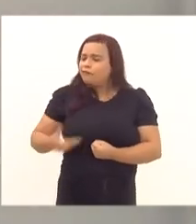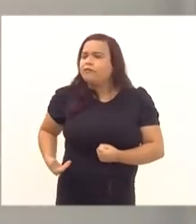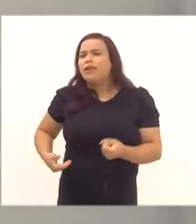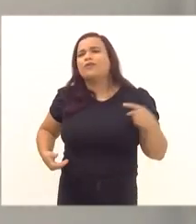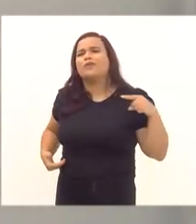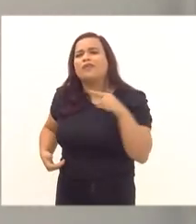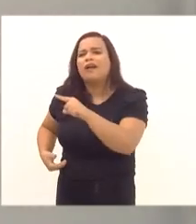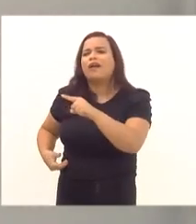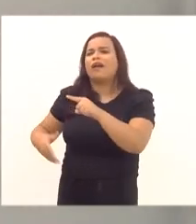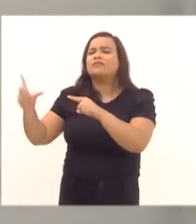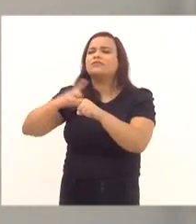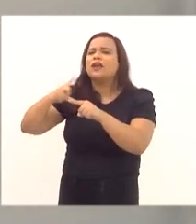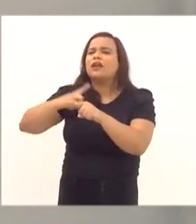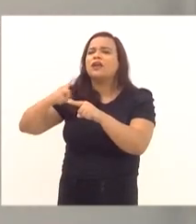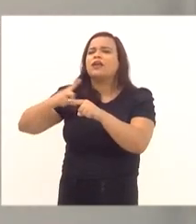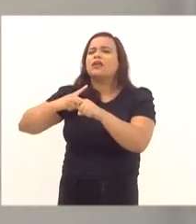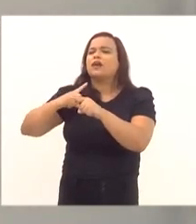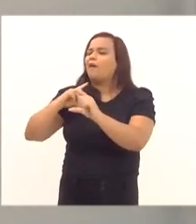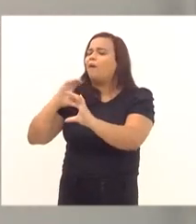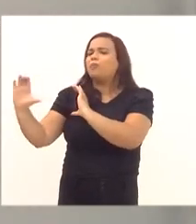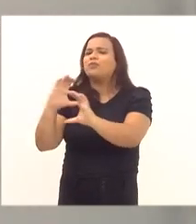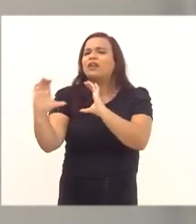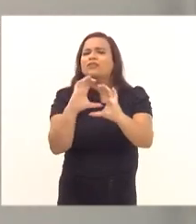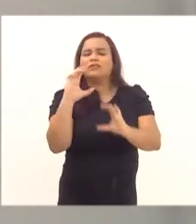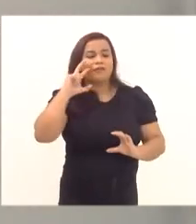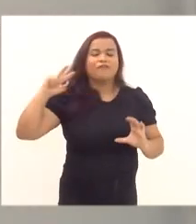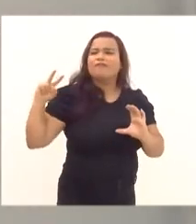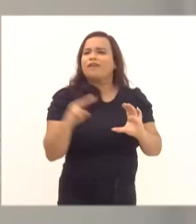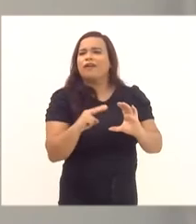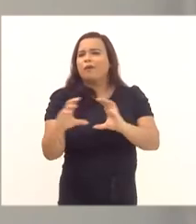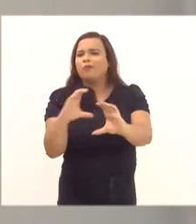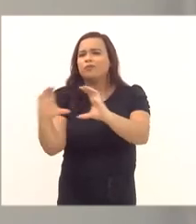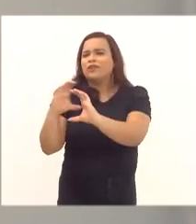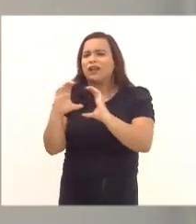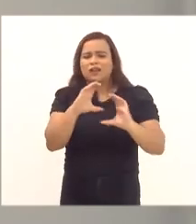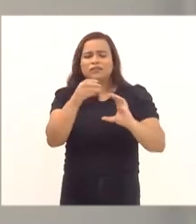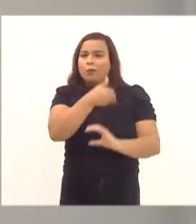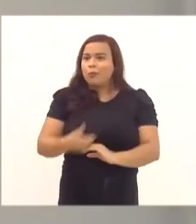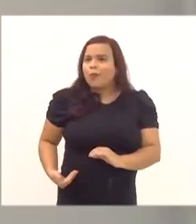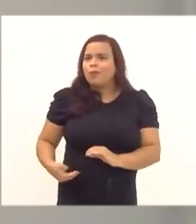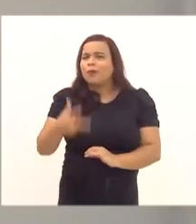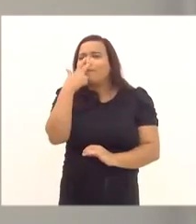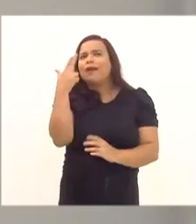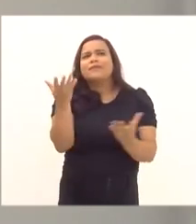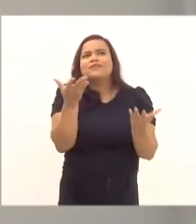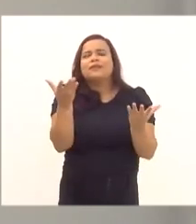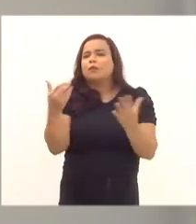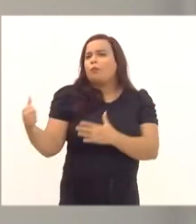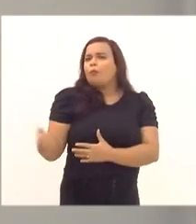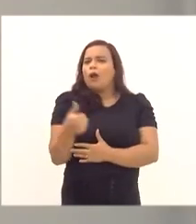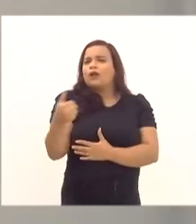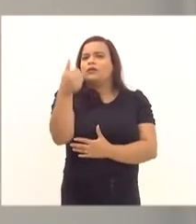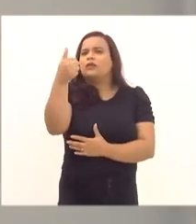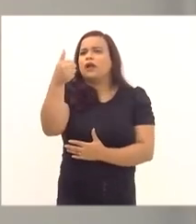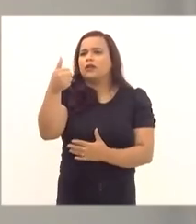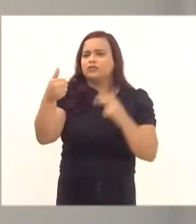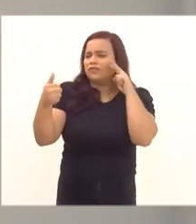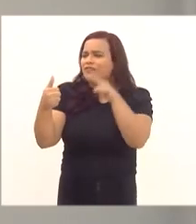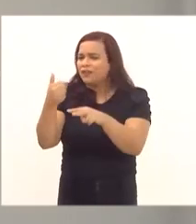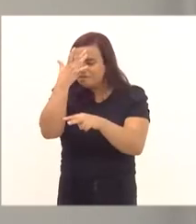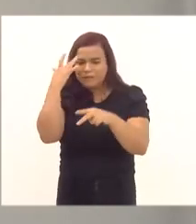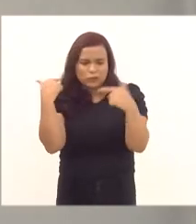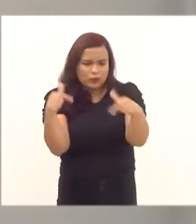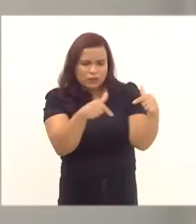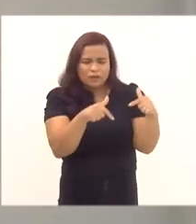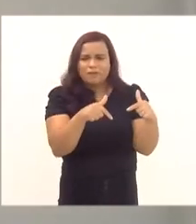governo que trata a comunicação que trata comunicação pública de qualidade os trabalhadores da